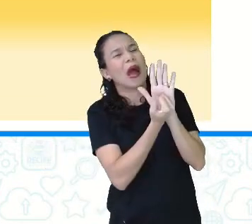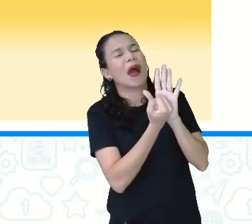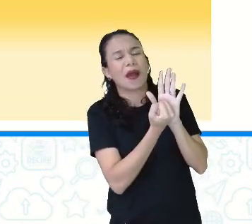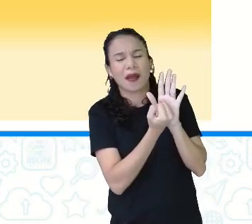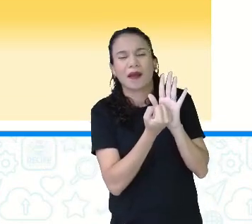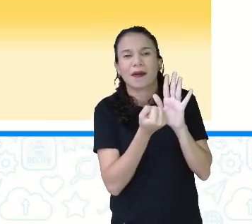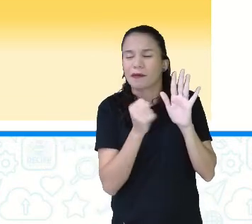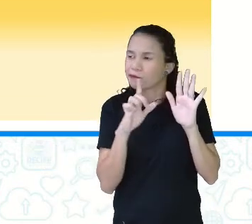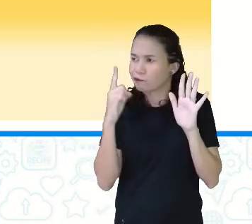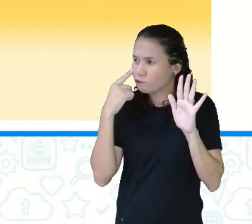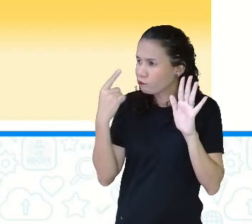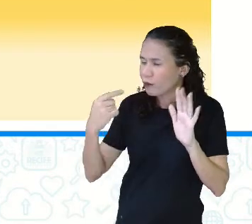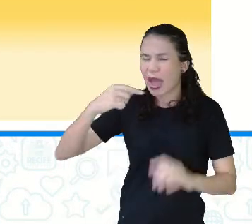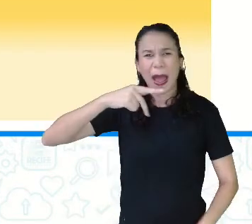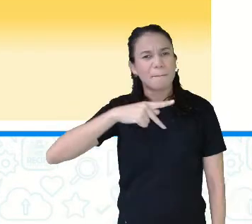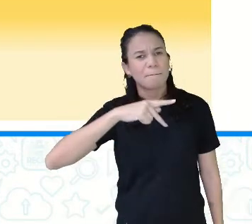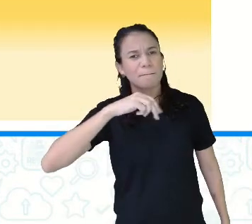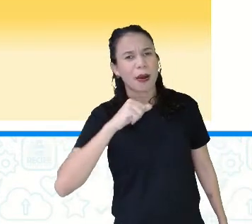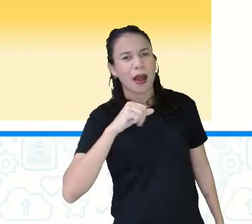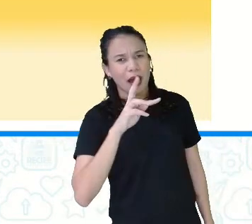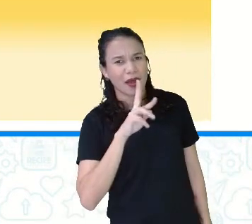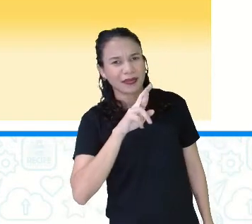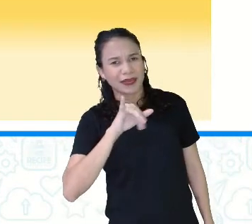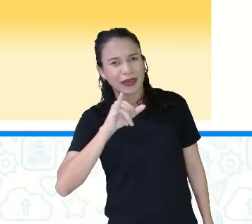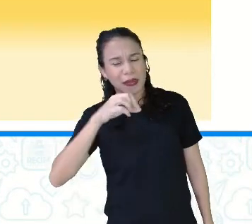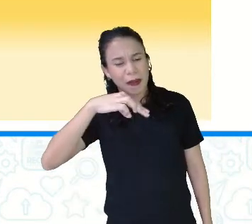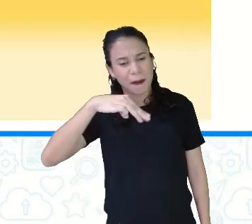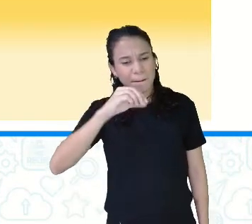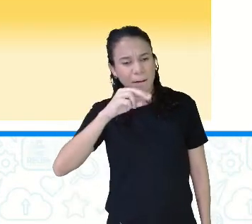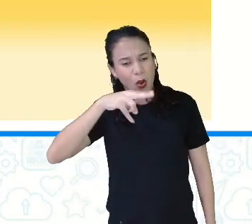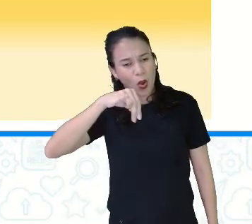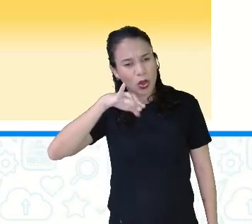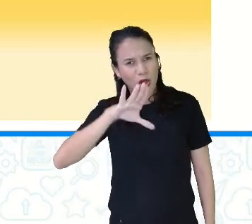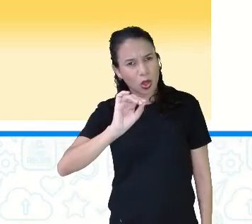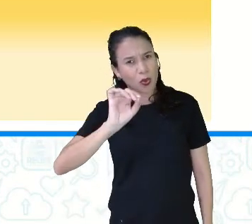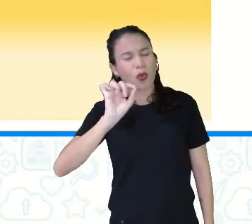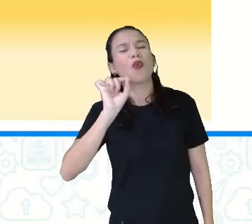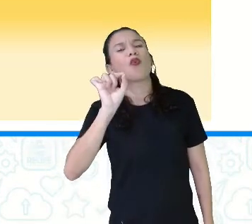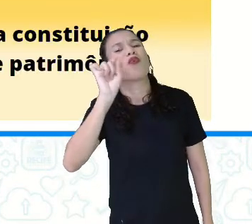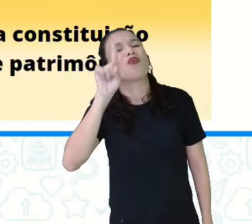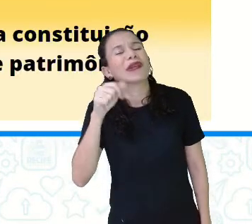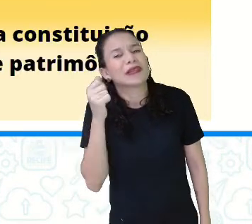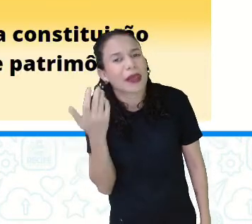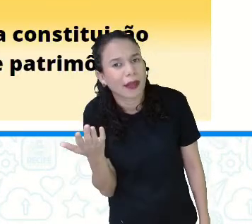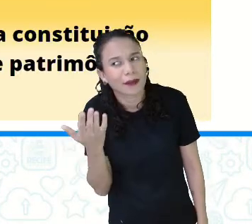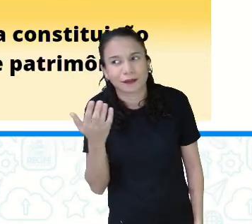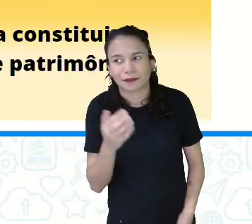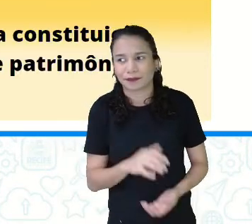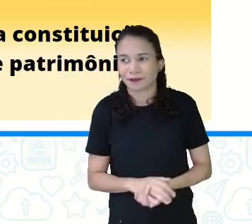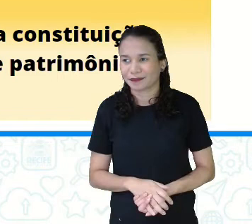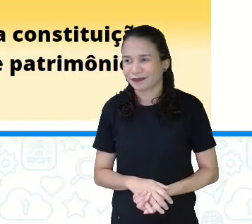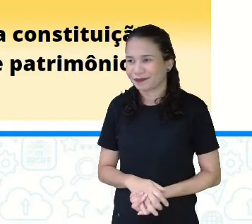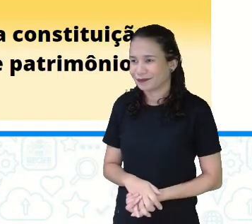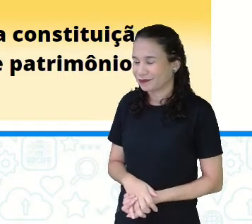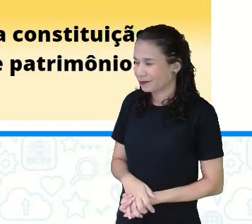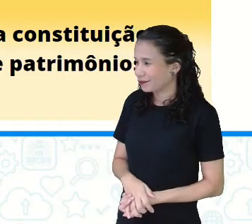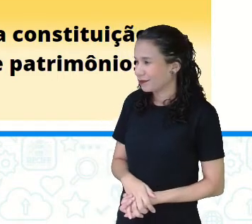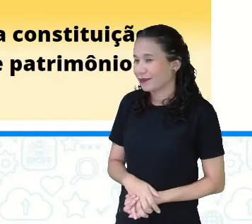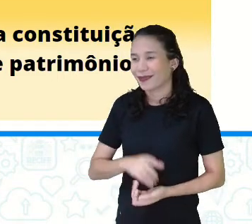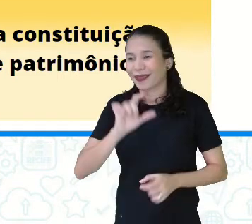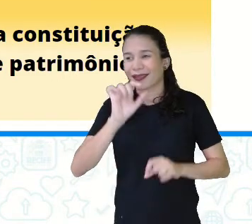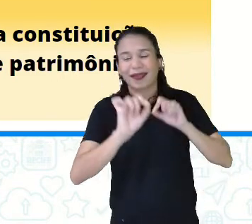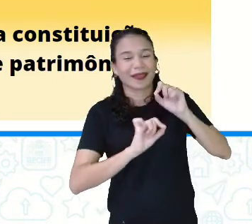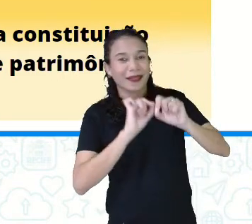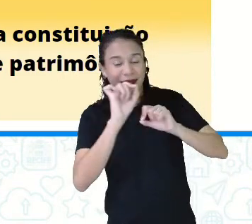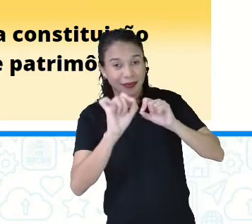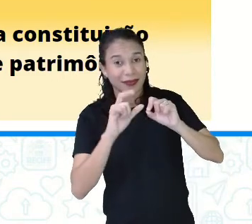nas aulas. Patrimônios. Patrimônios são exatamente o quê? Me ajuda aí. De acordo com a